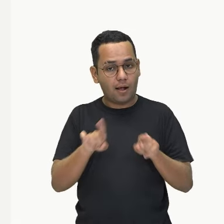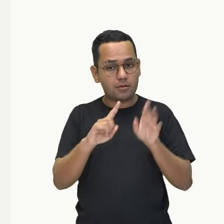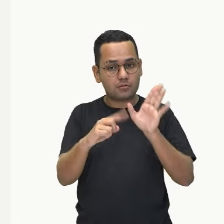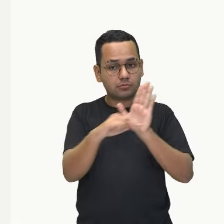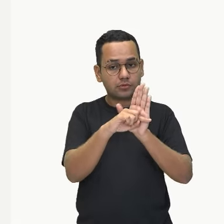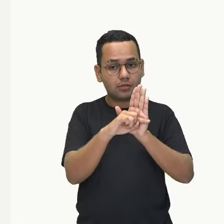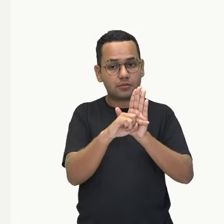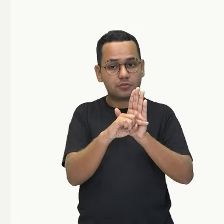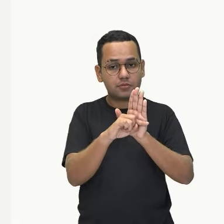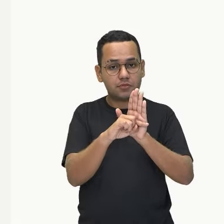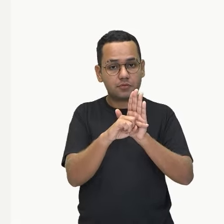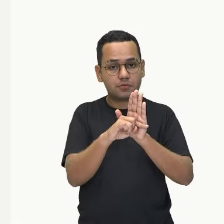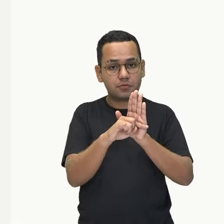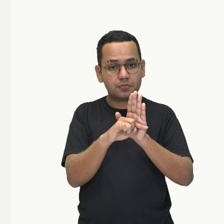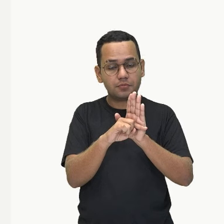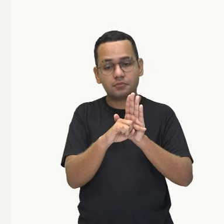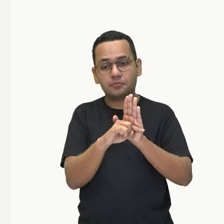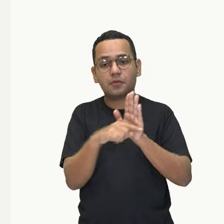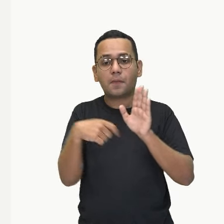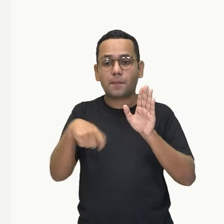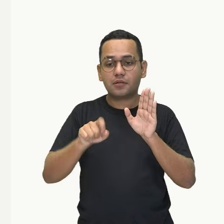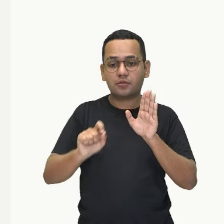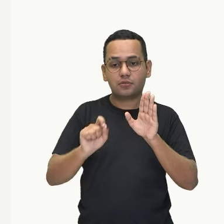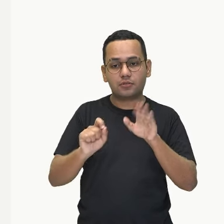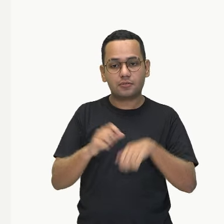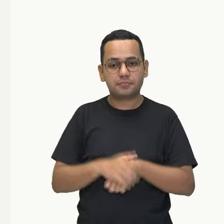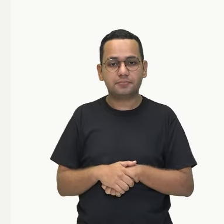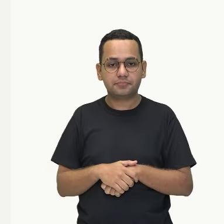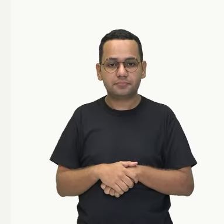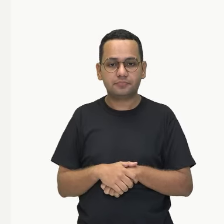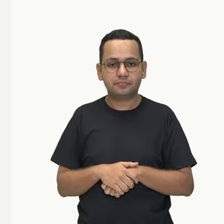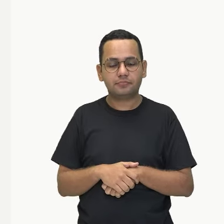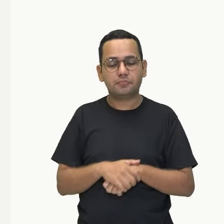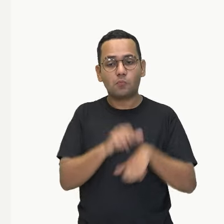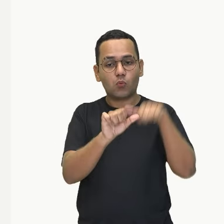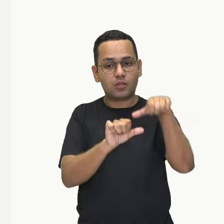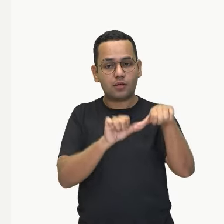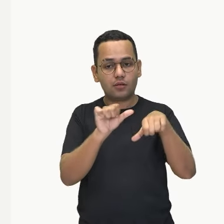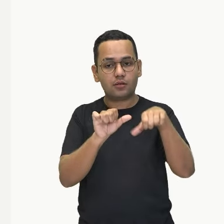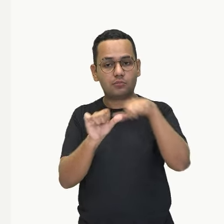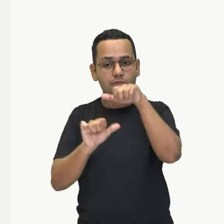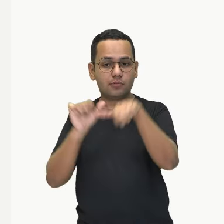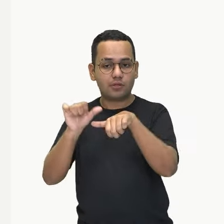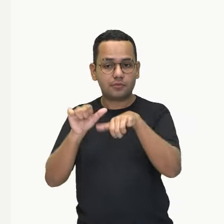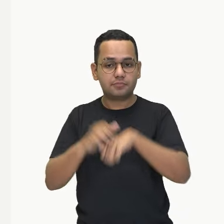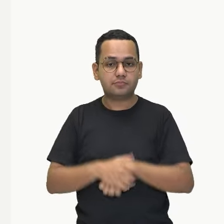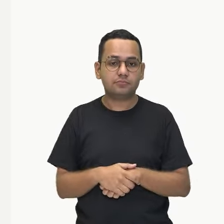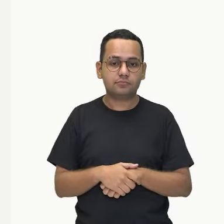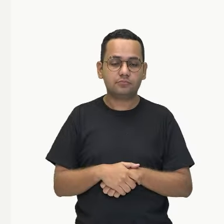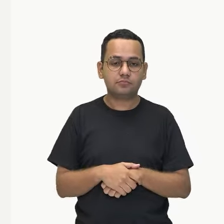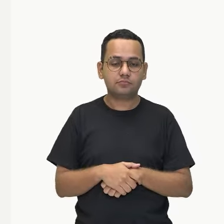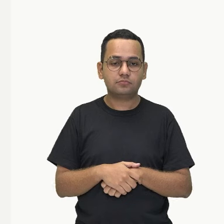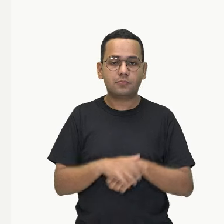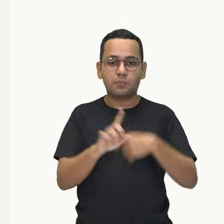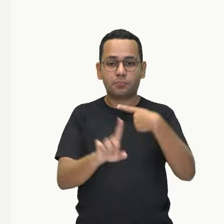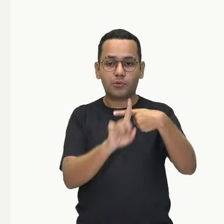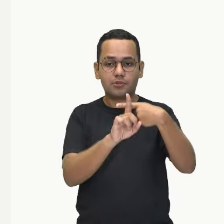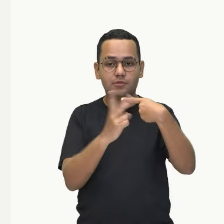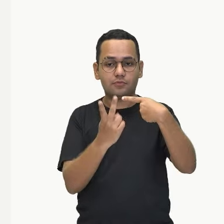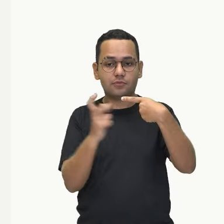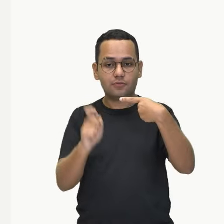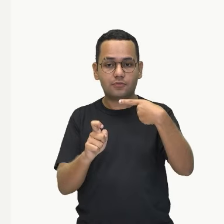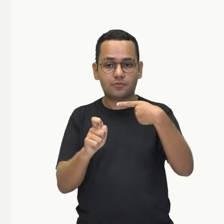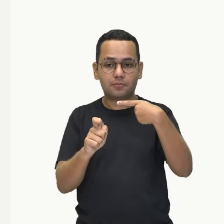frente, aquele mesmo esquema. Todos os sinais eu troco. Então, 2x, que era